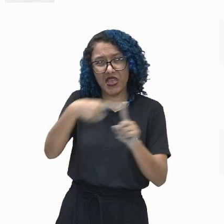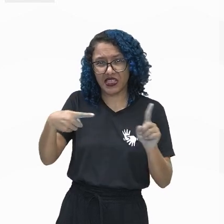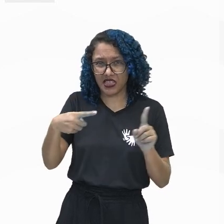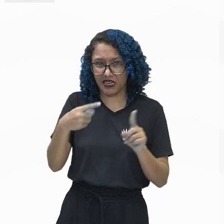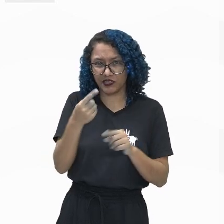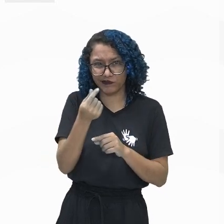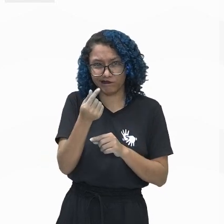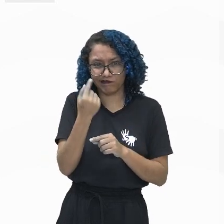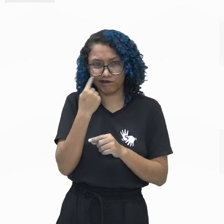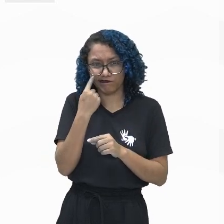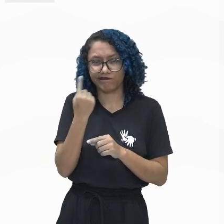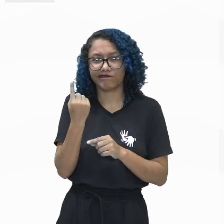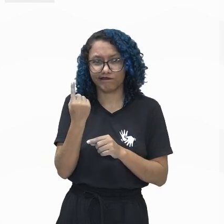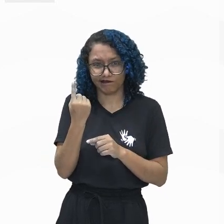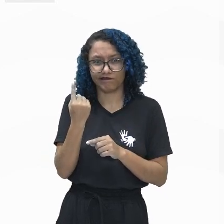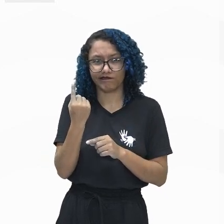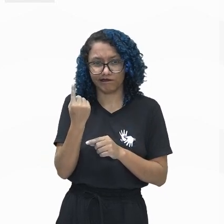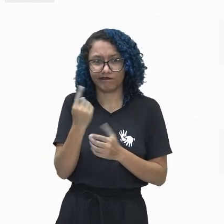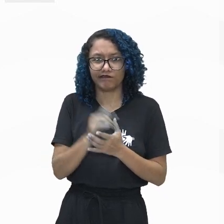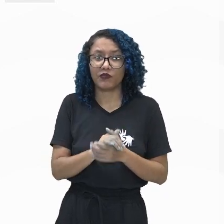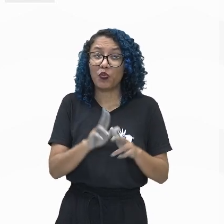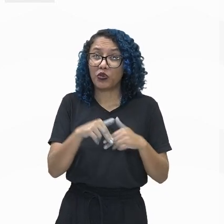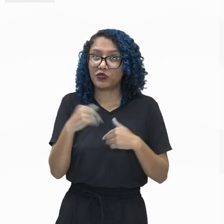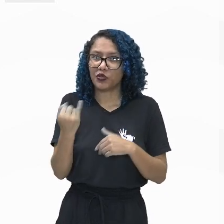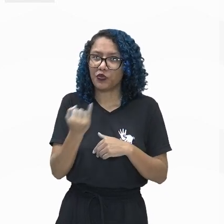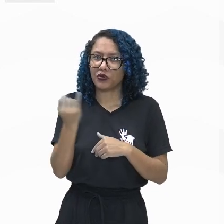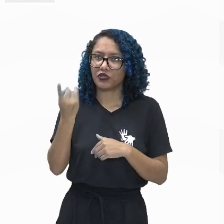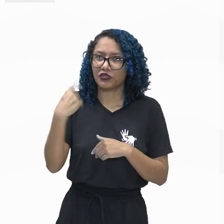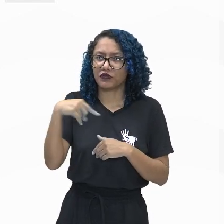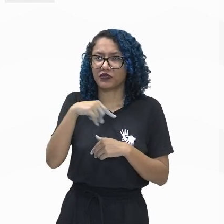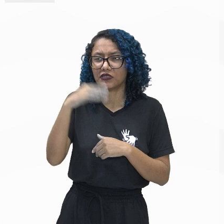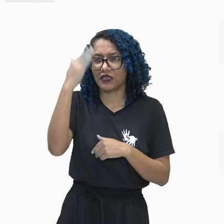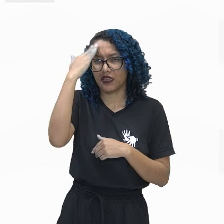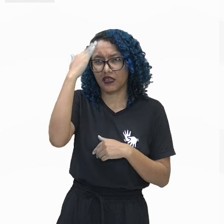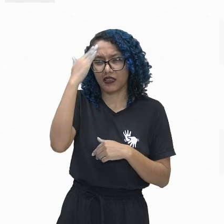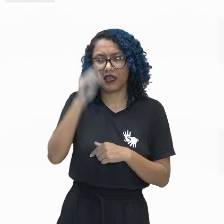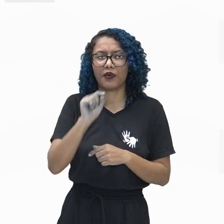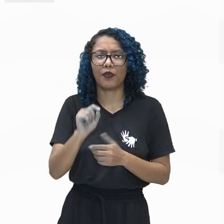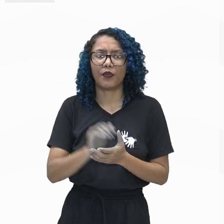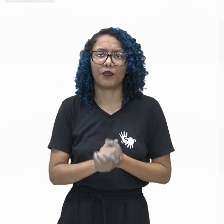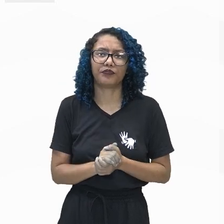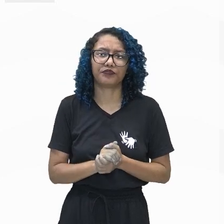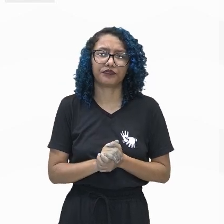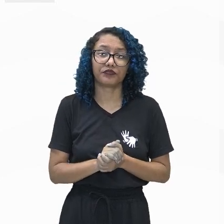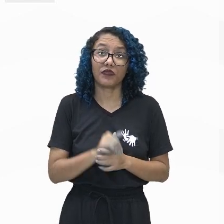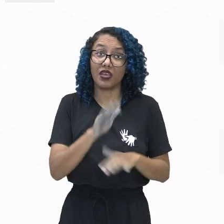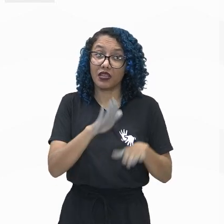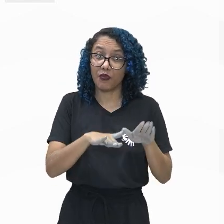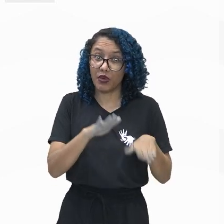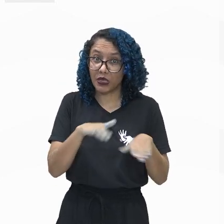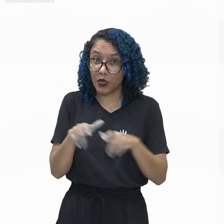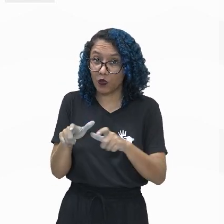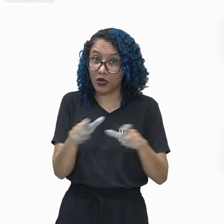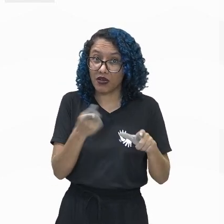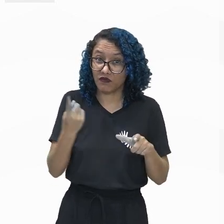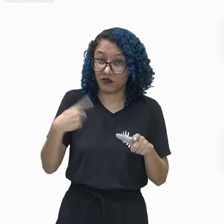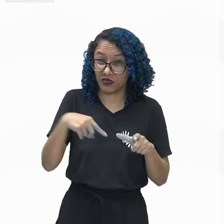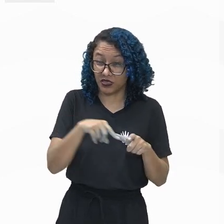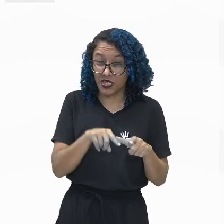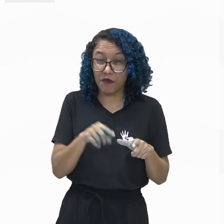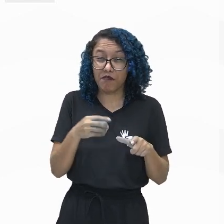muito importante você entender que a sua realidade, né, dependendo de onde você está situado,